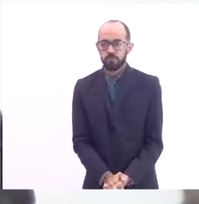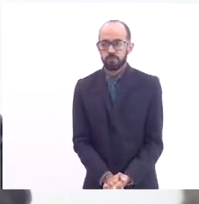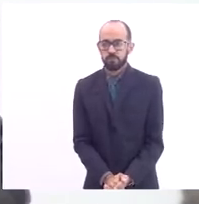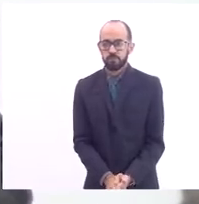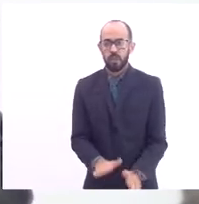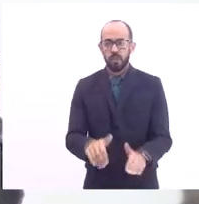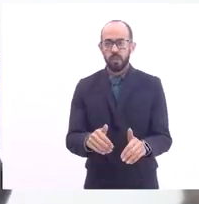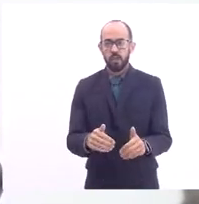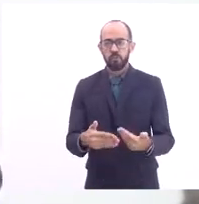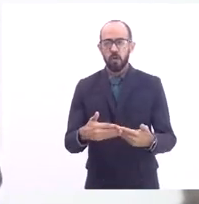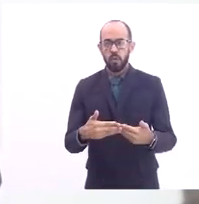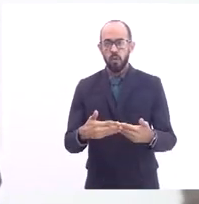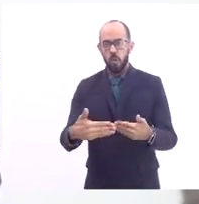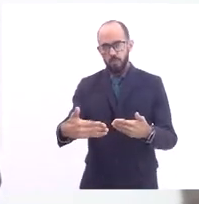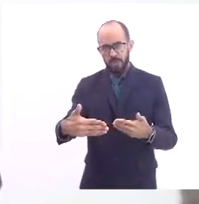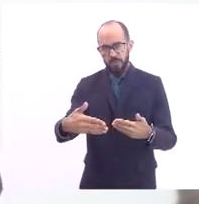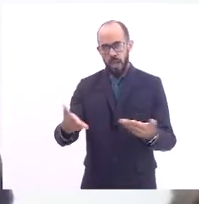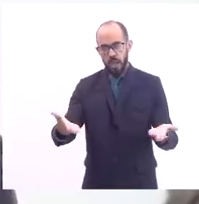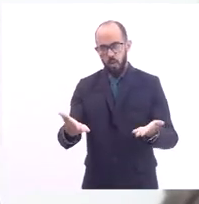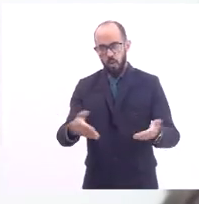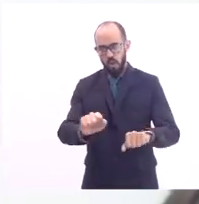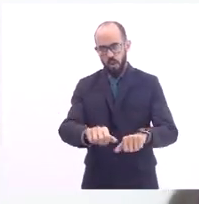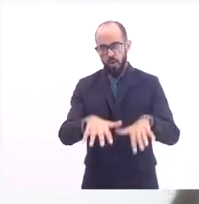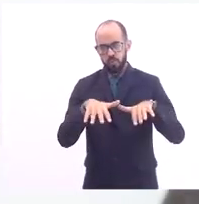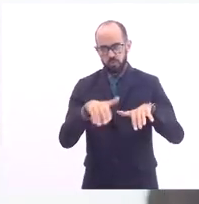Eu vou começar a nossa audiência pública